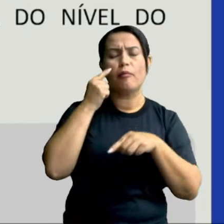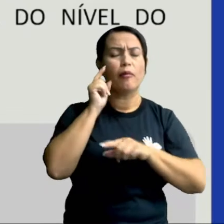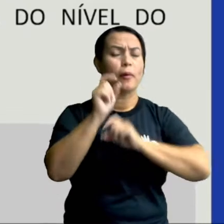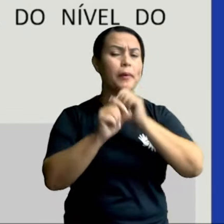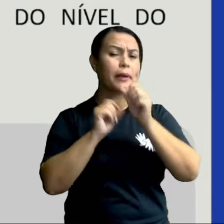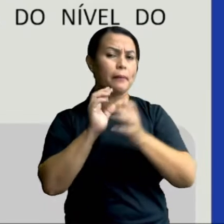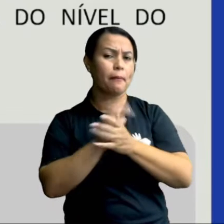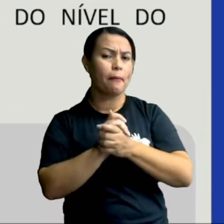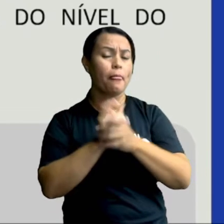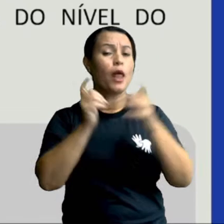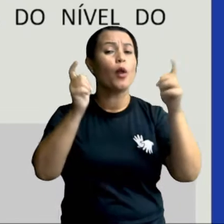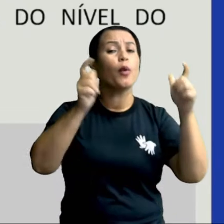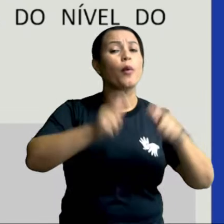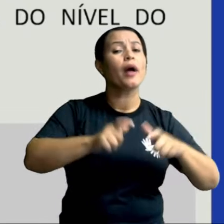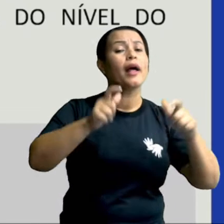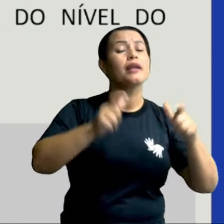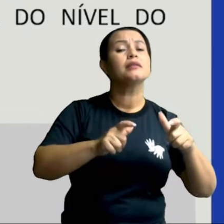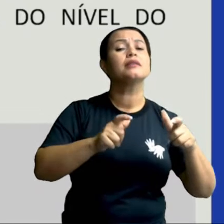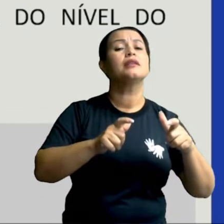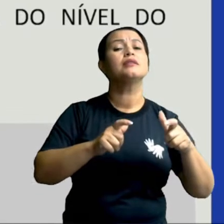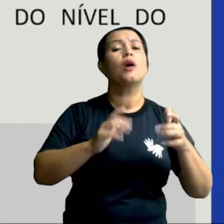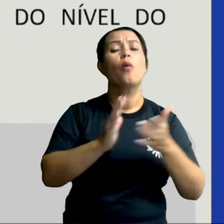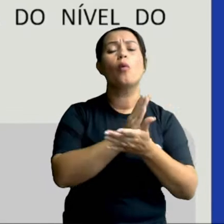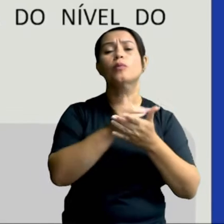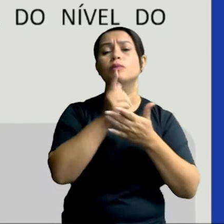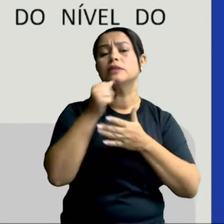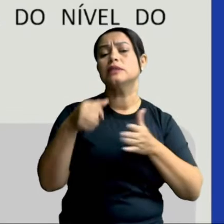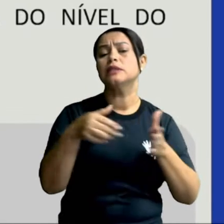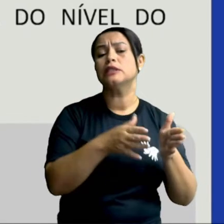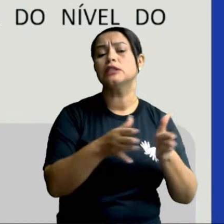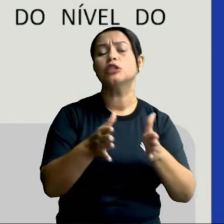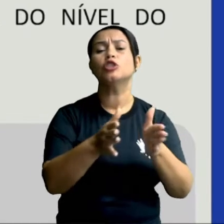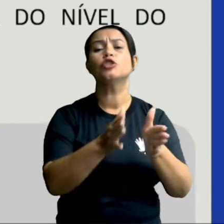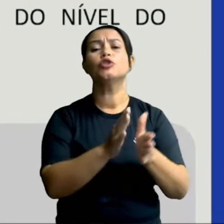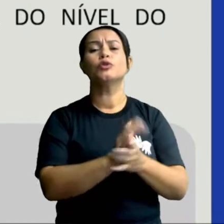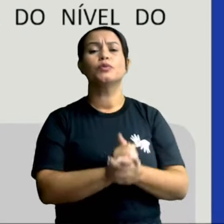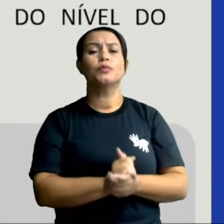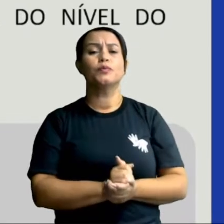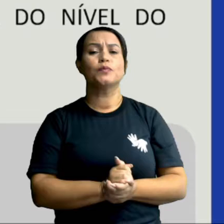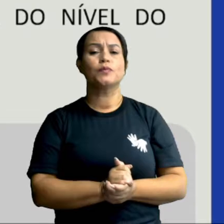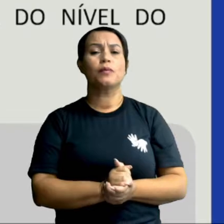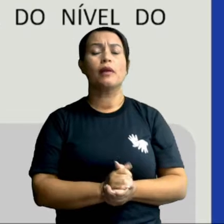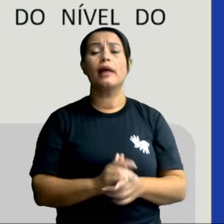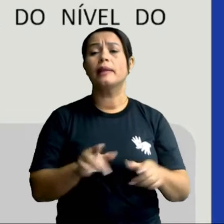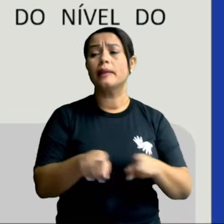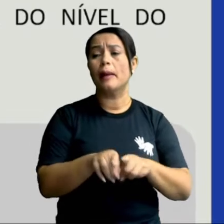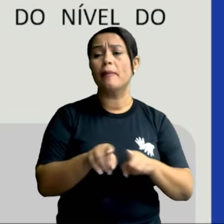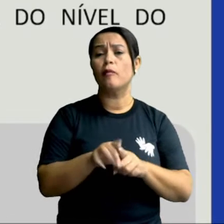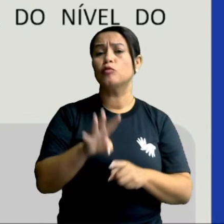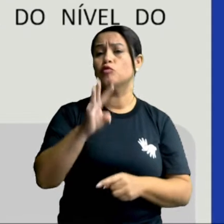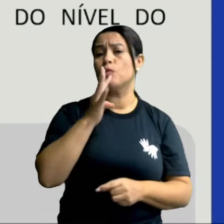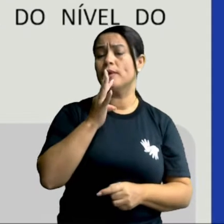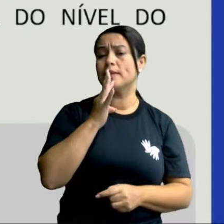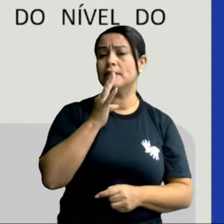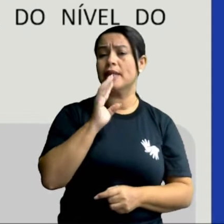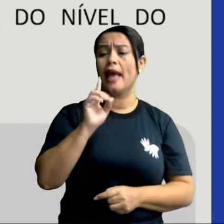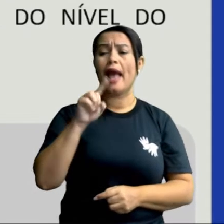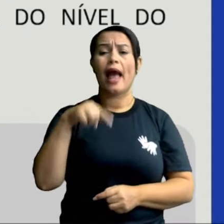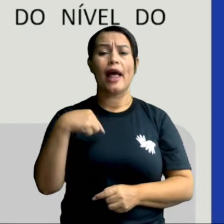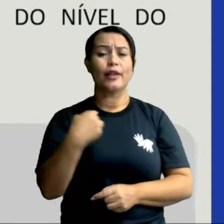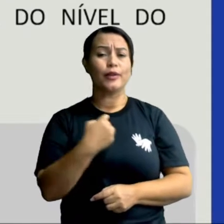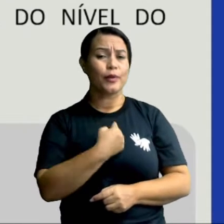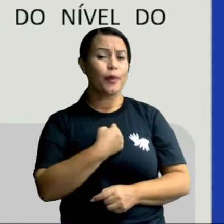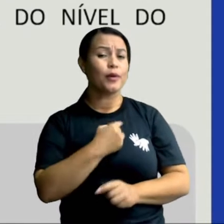ver localização, vamos ver alguns rios que passam por nossa cidade, vamos conhecer a nossa cidade de forma